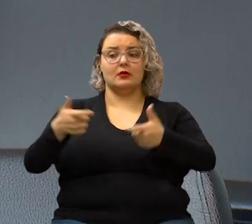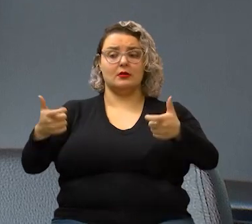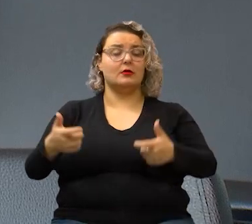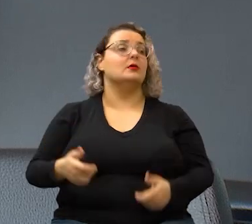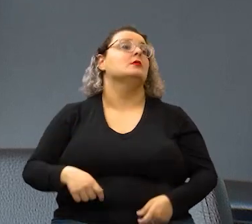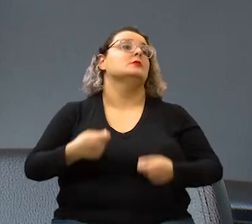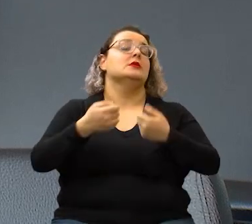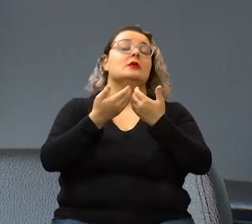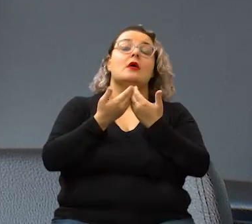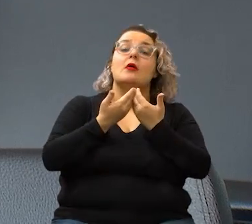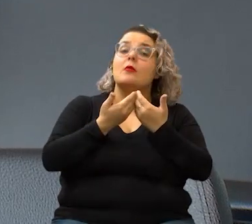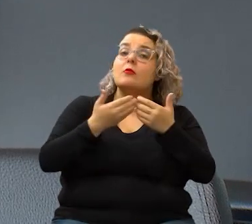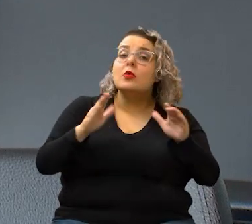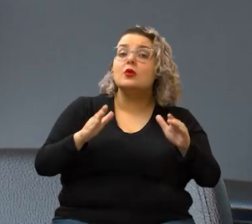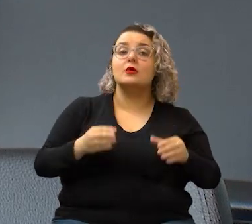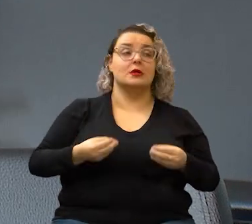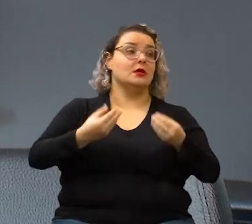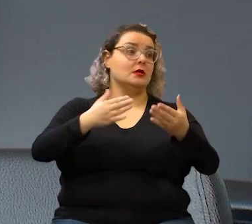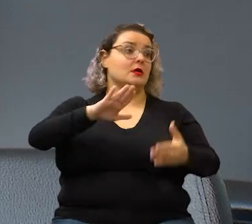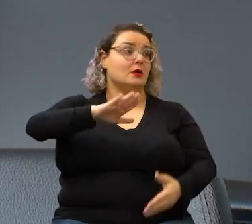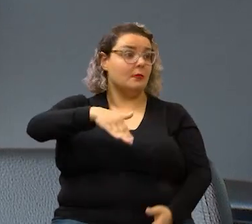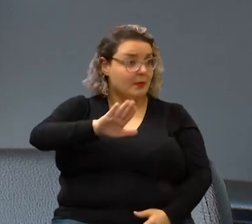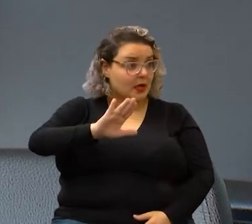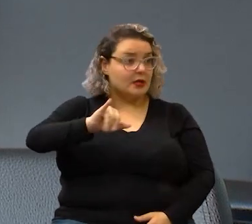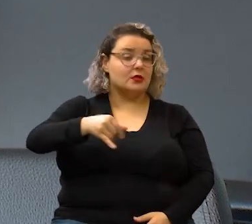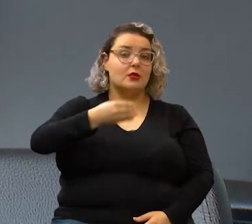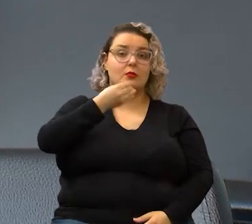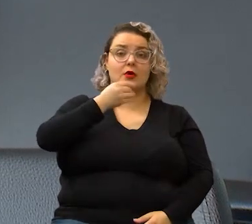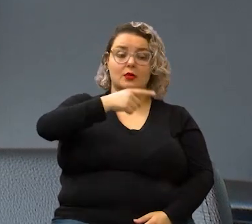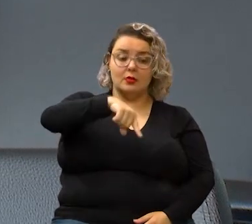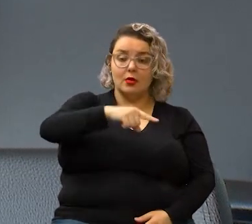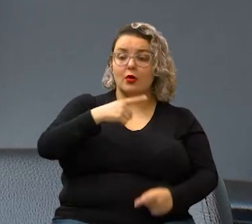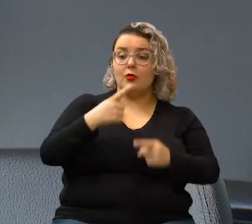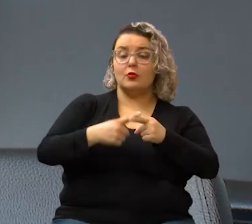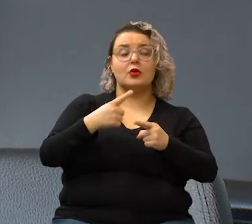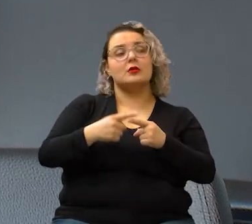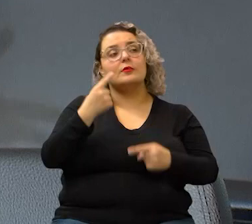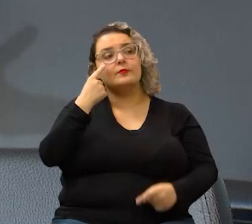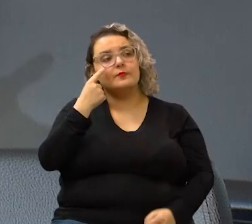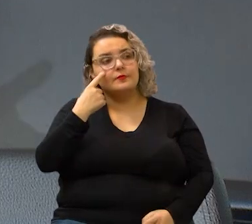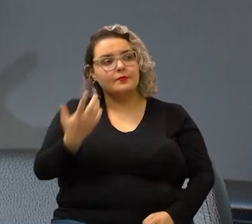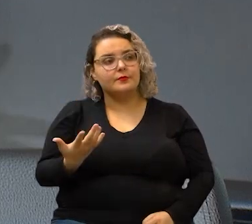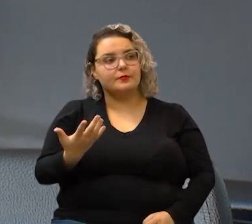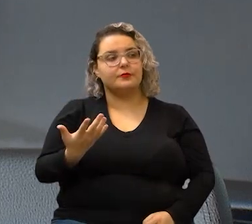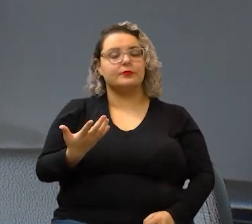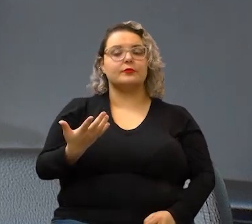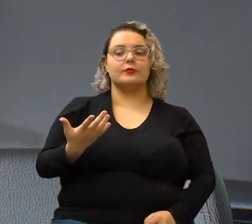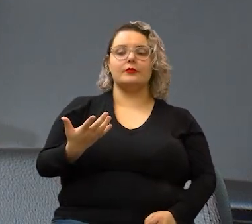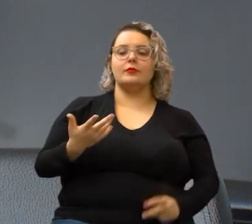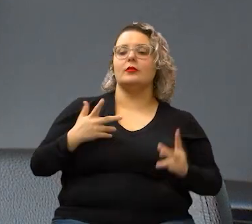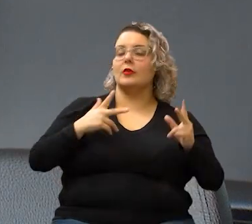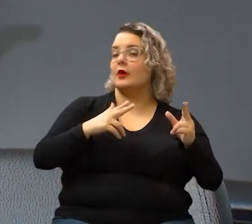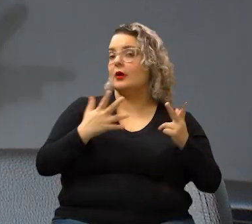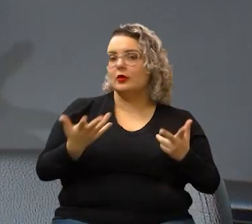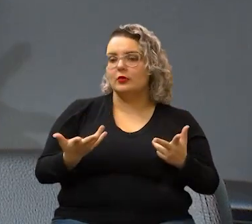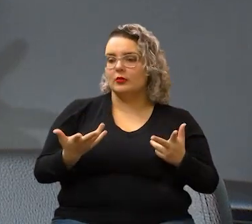Precisa ter muita abertura e dar mais oportunidade para eles. Porque você vê, tem